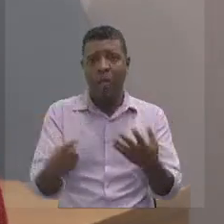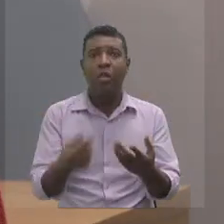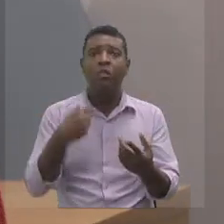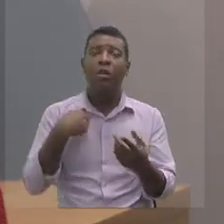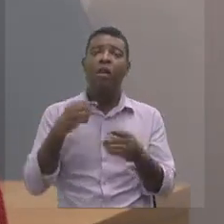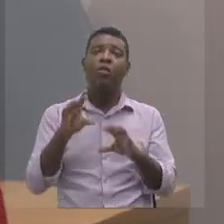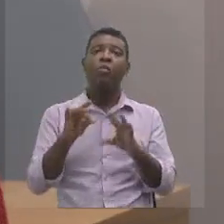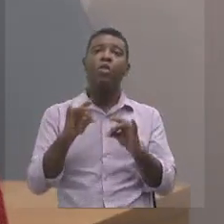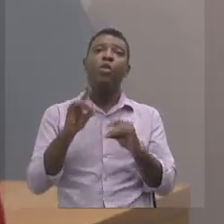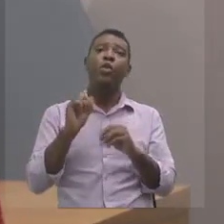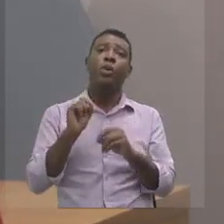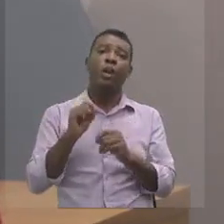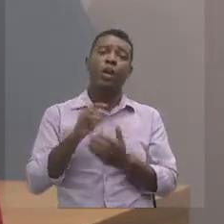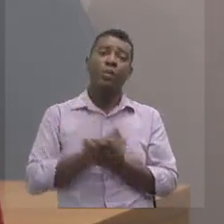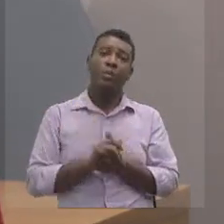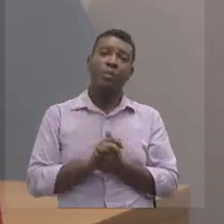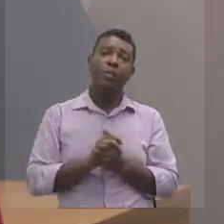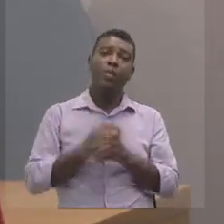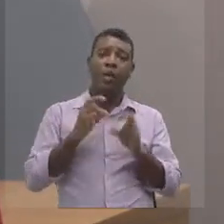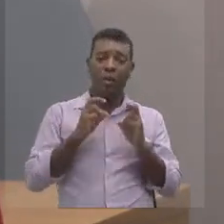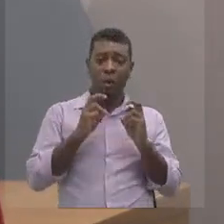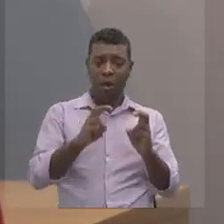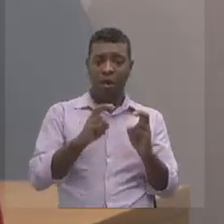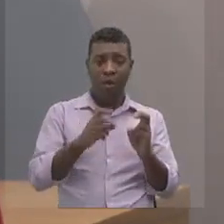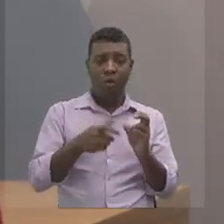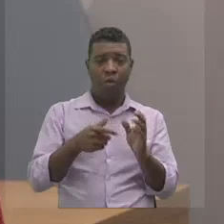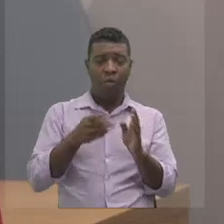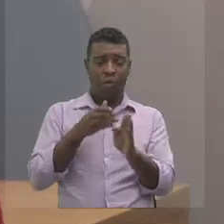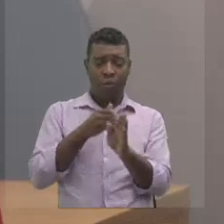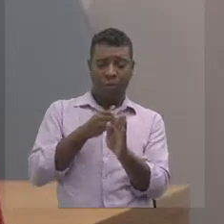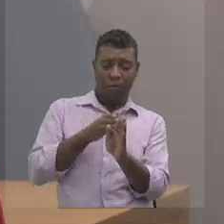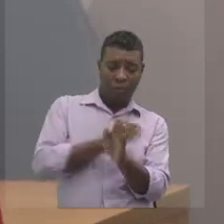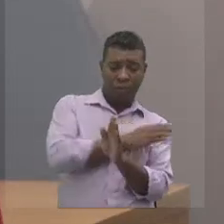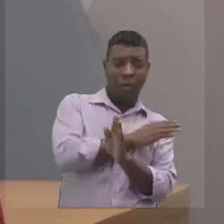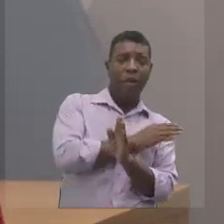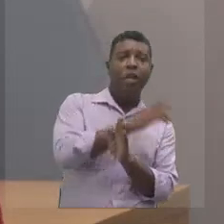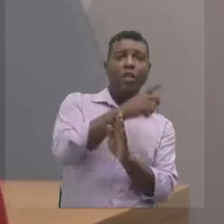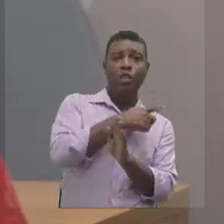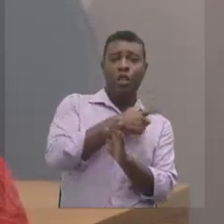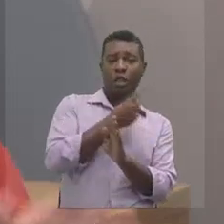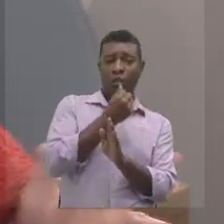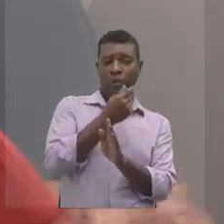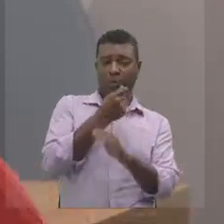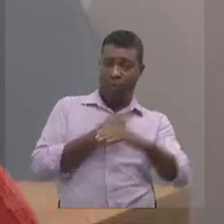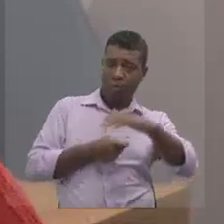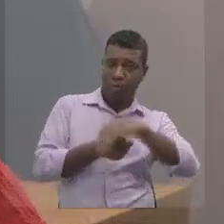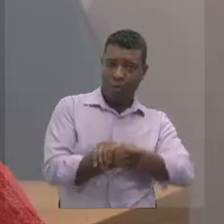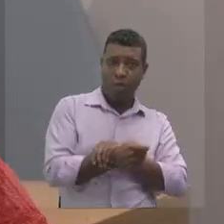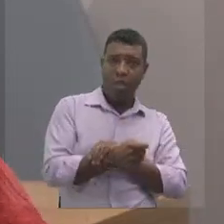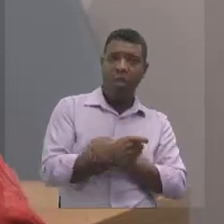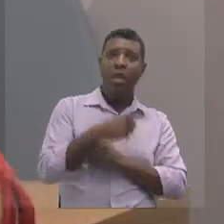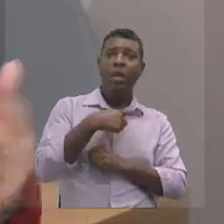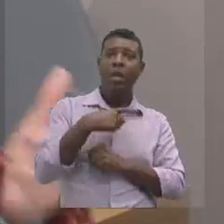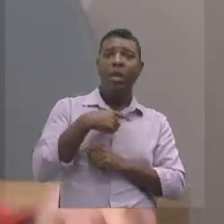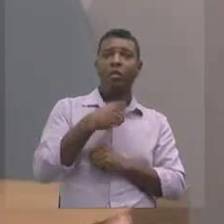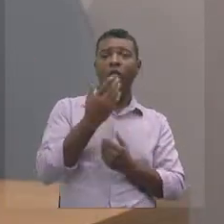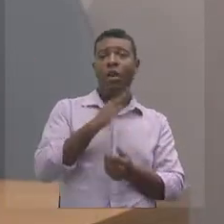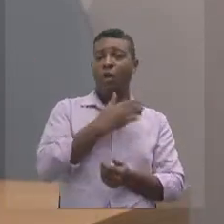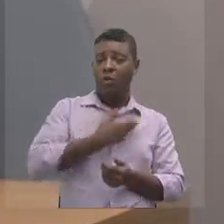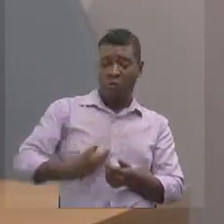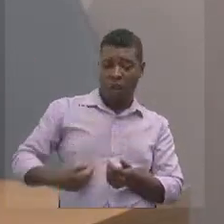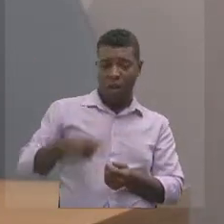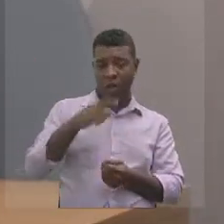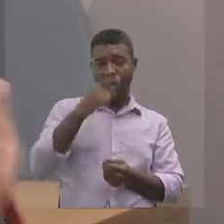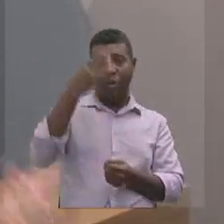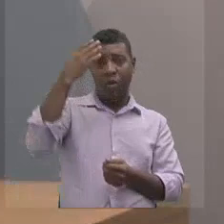o metrô antes da privatização ele era subsidiado nós tivemos o governo bolsonaro que mudou essa lógica